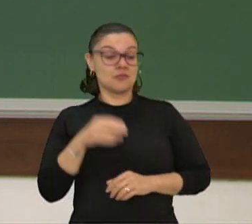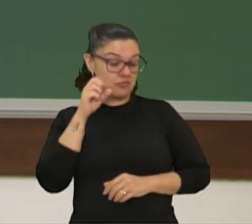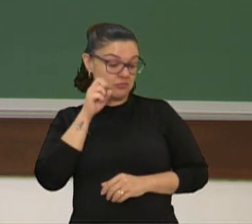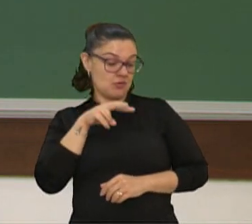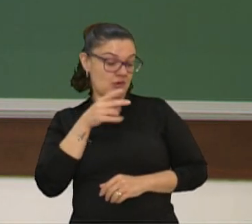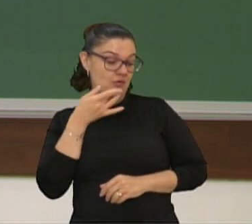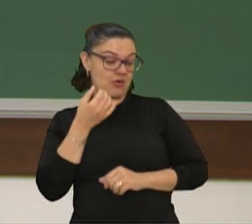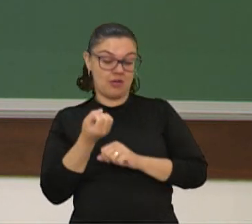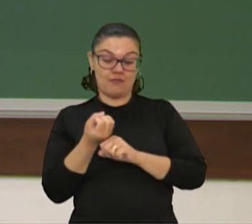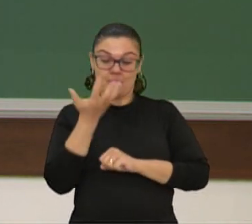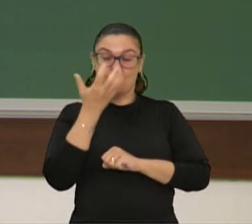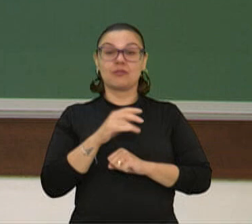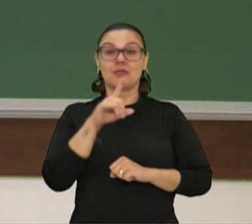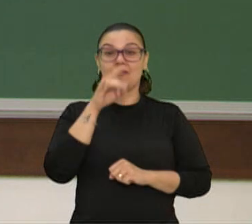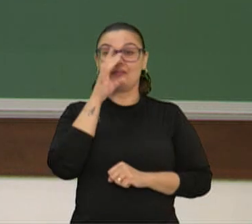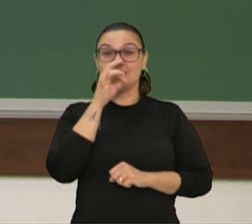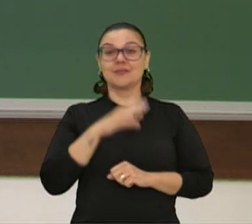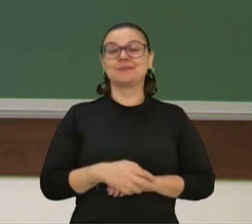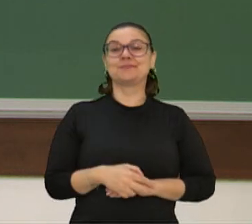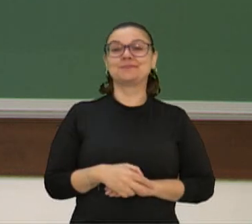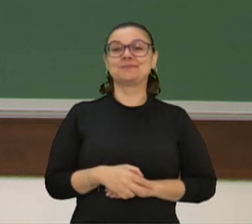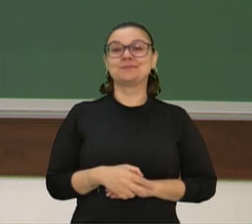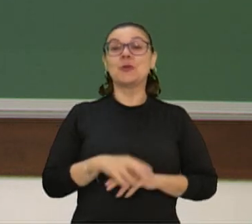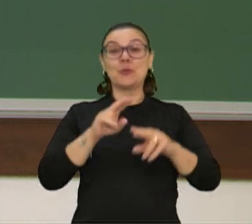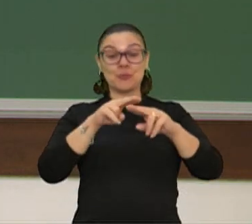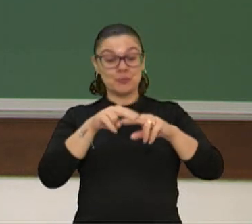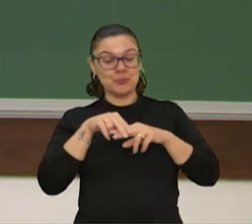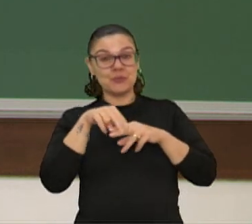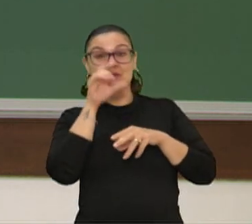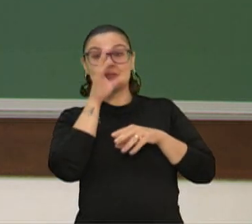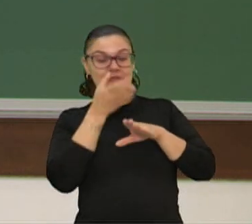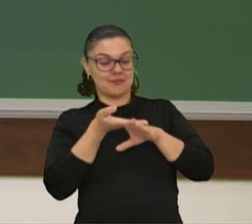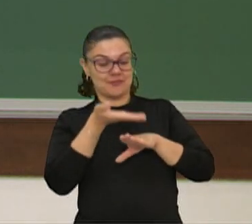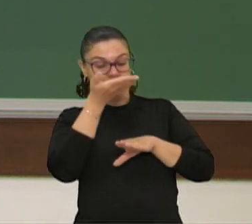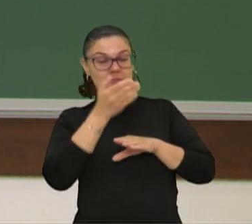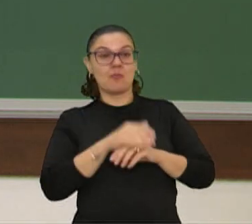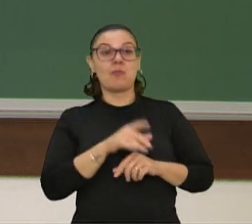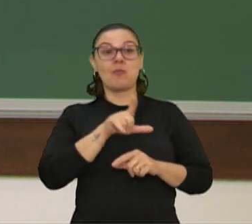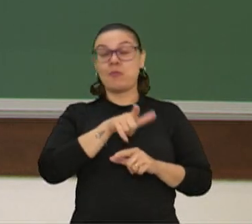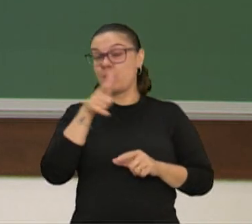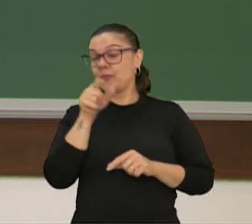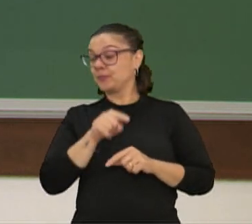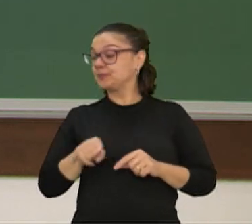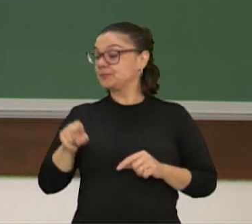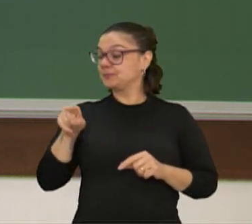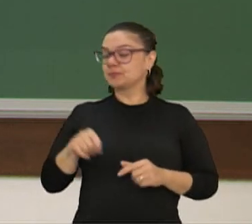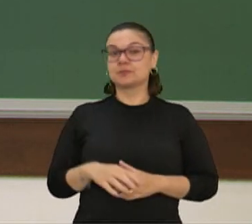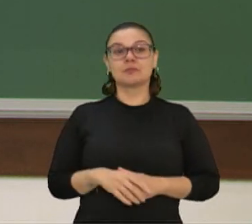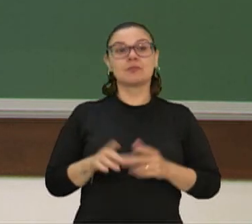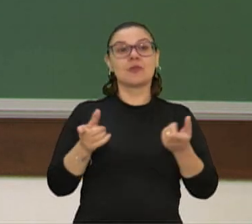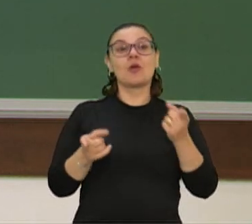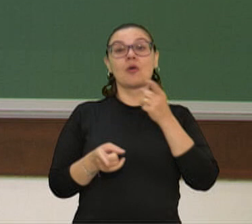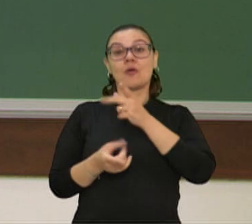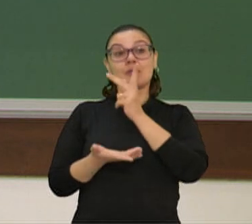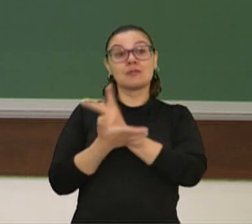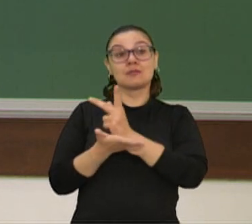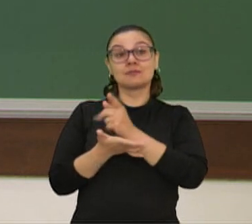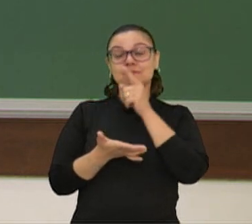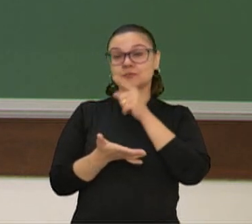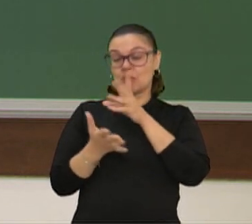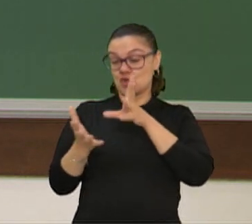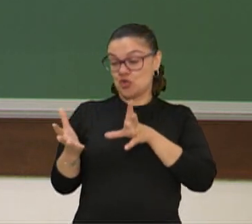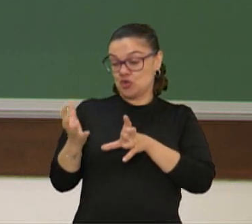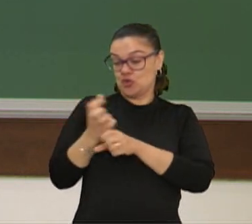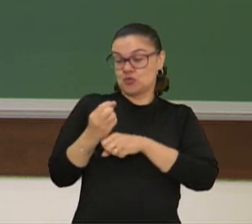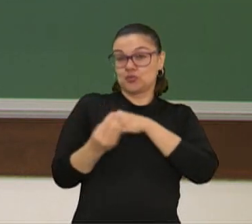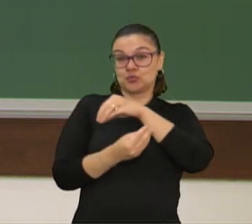que elas devolvem. Entenderam? Agora o outro gráfico mostra o que aqui? Exatamente isso.